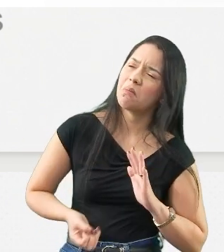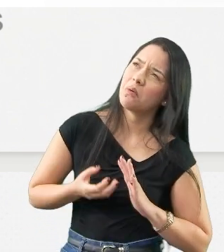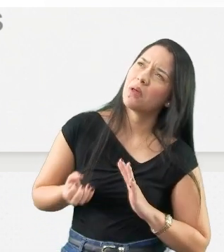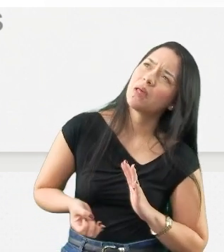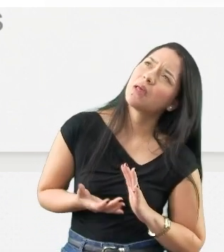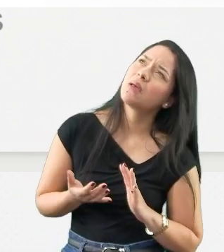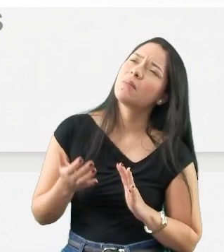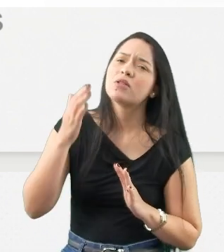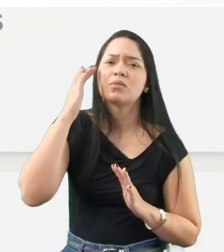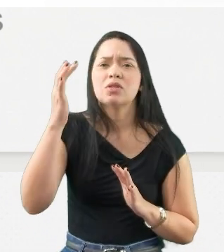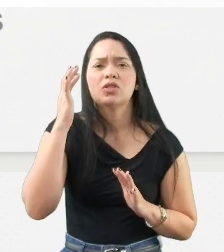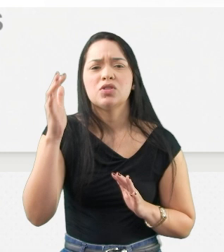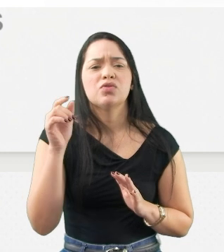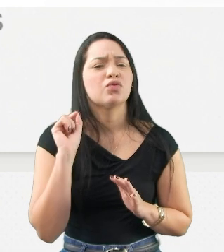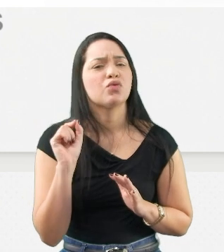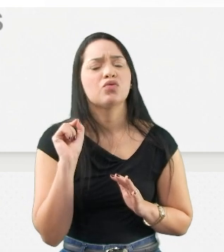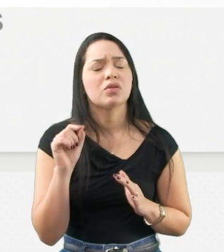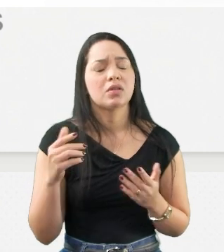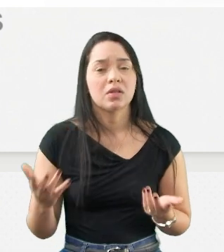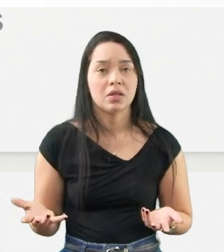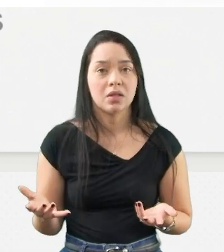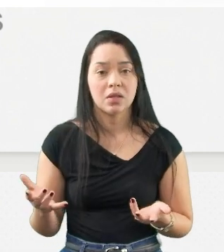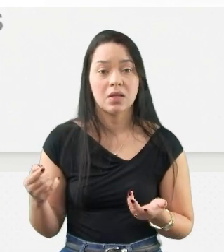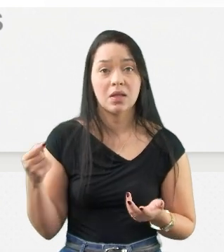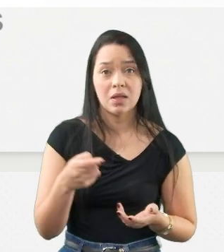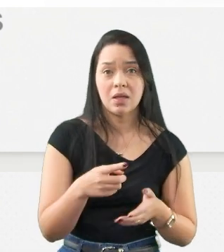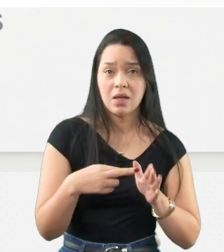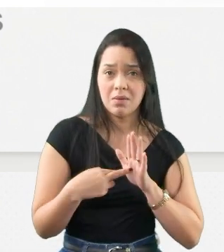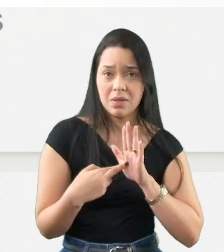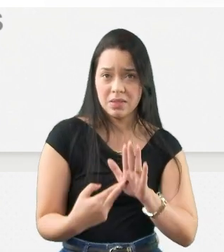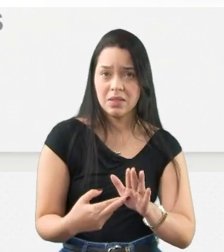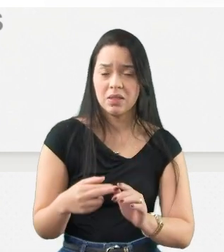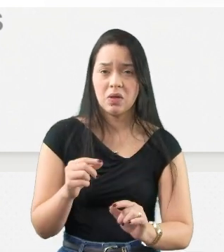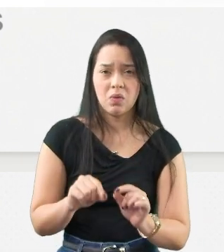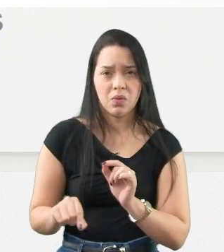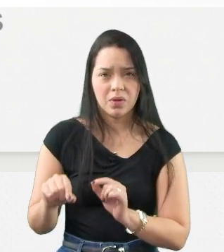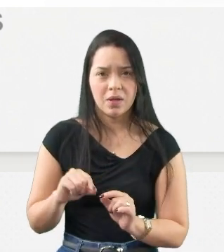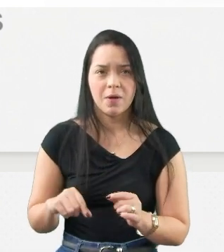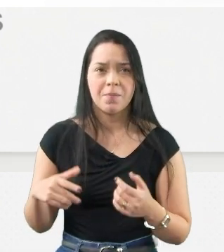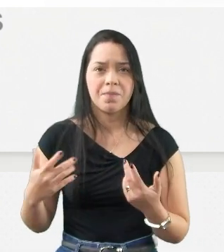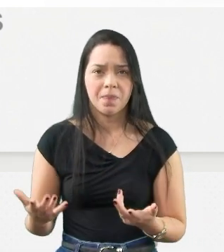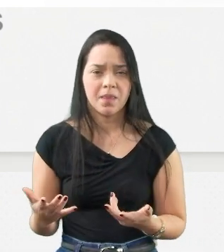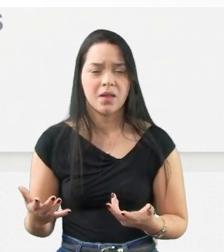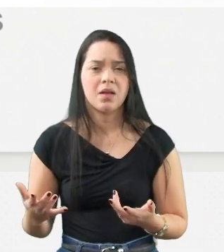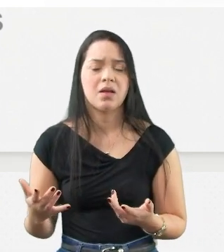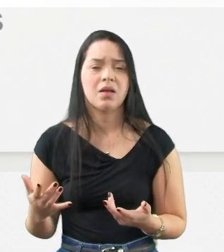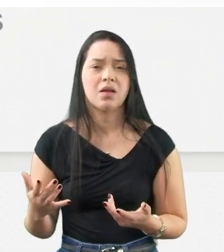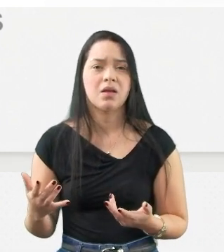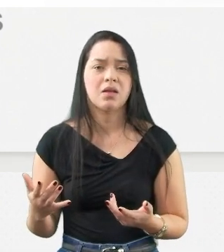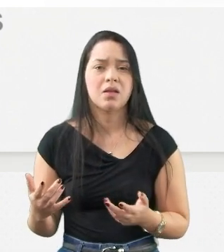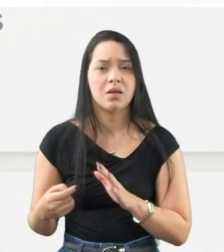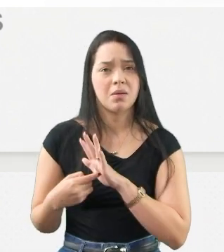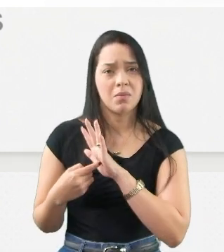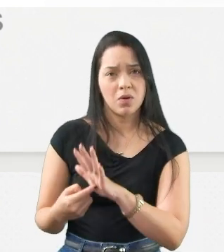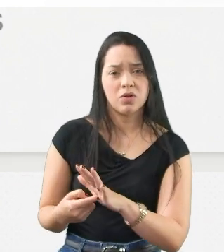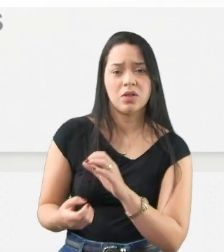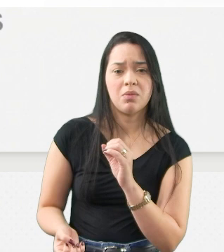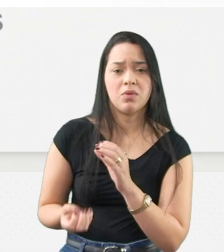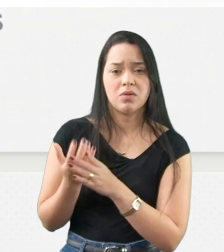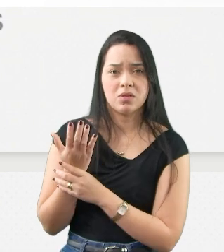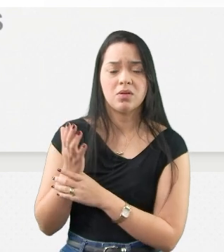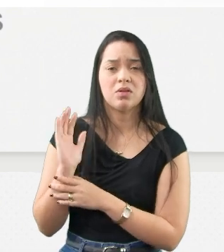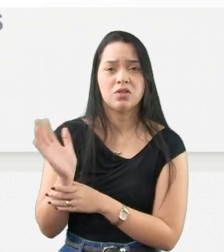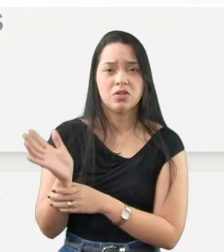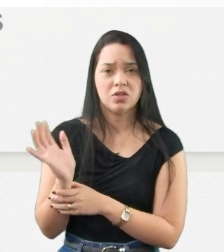poema é muito subjetivo, o que é que trata isso? Aquilo representa de alguma forma algo que singulariza a produção que